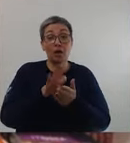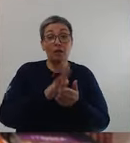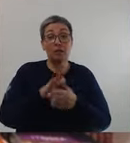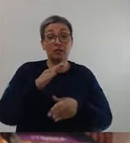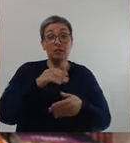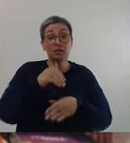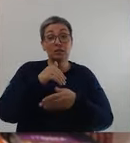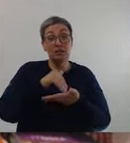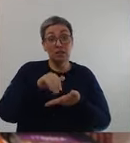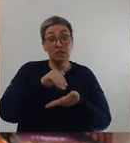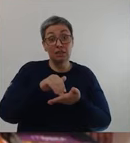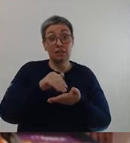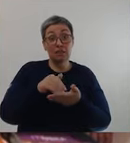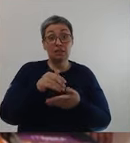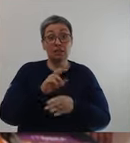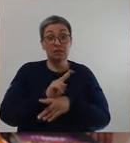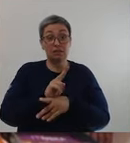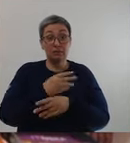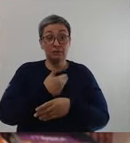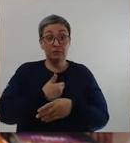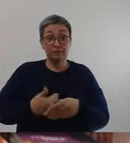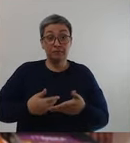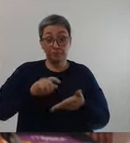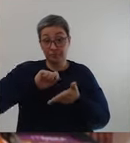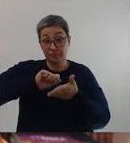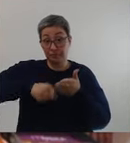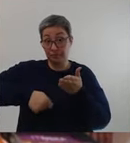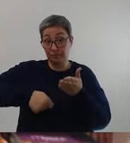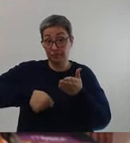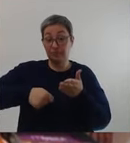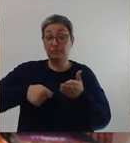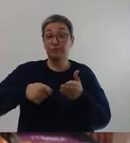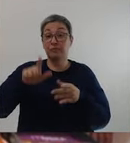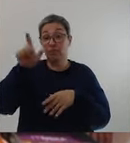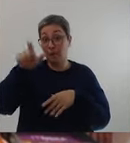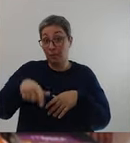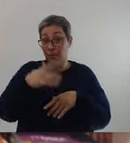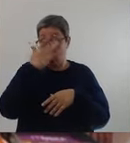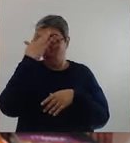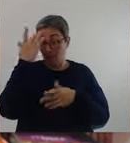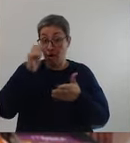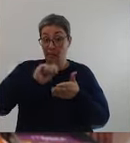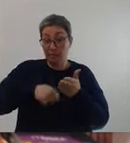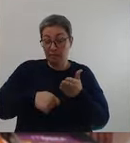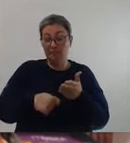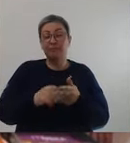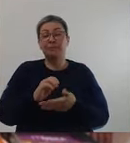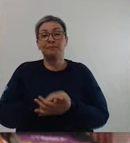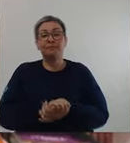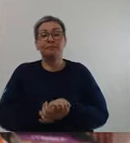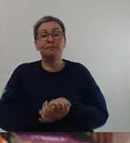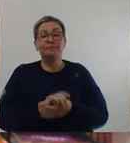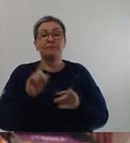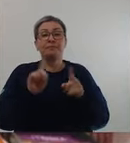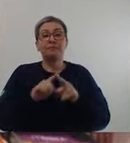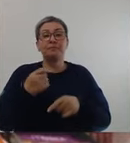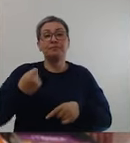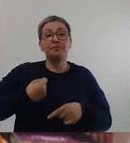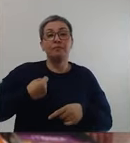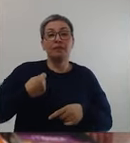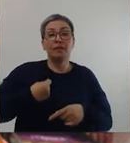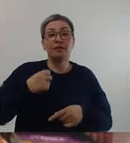em São Paulo, Secretaria de Segurança Pública, a assinatura do titular, né, a sua assinatura, a minha assinatura, né,